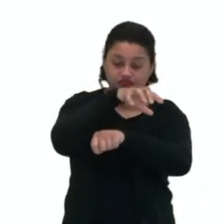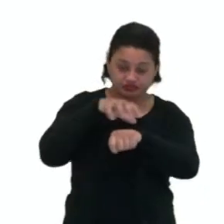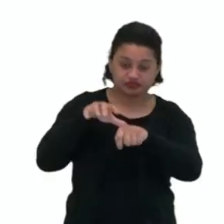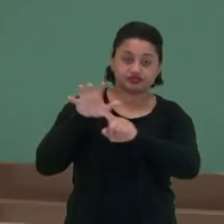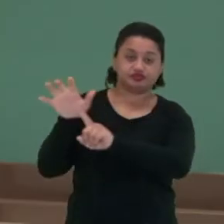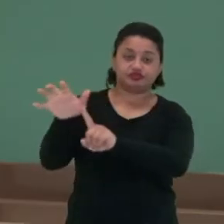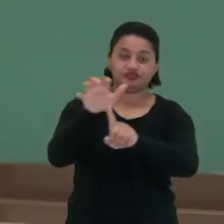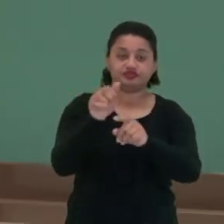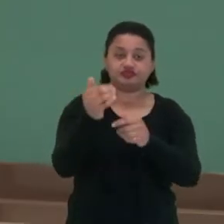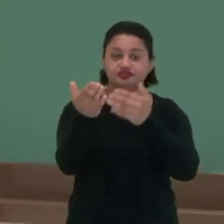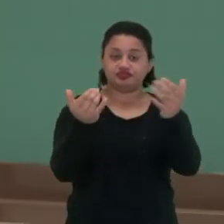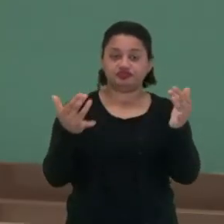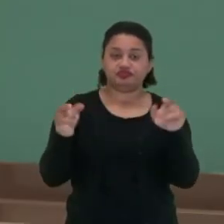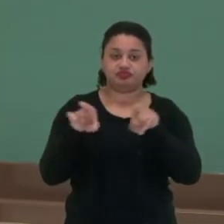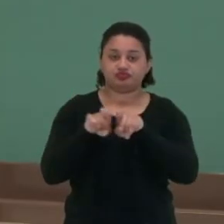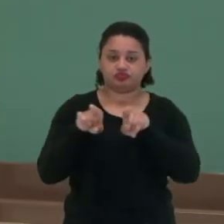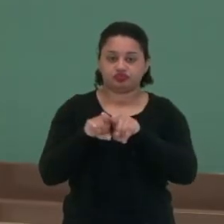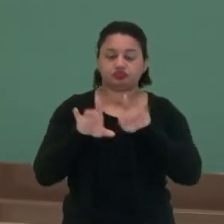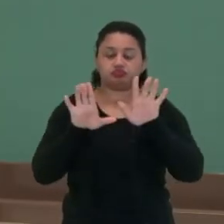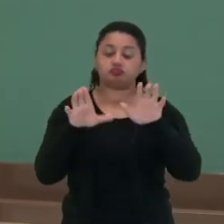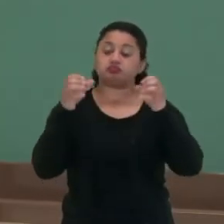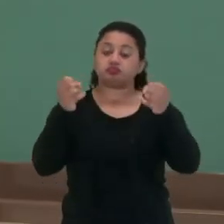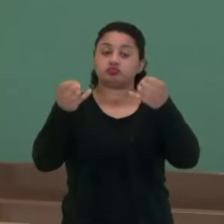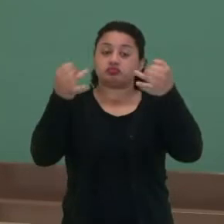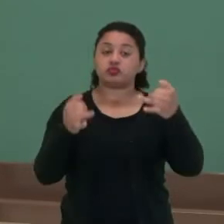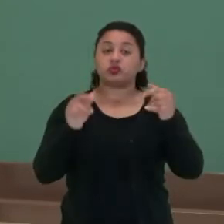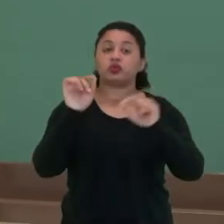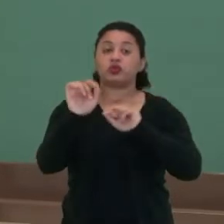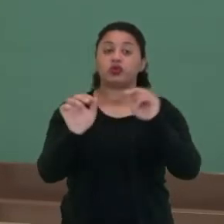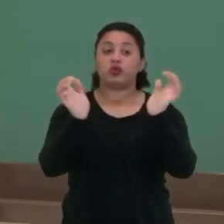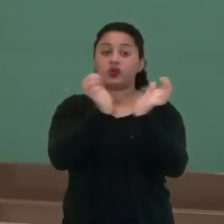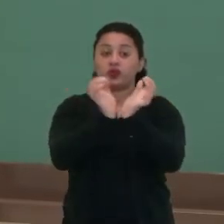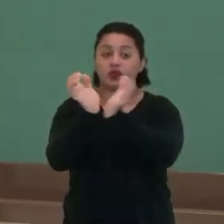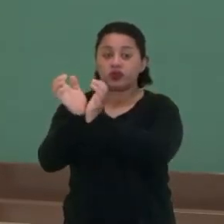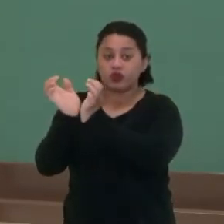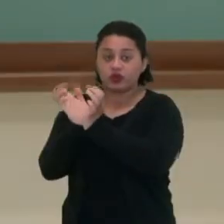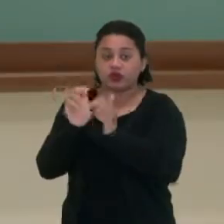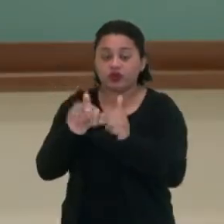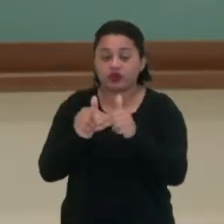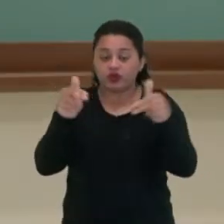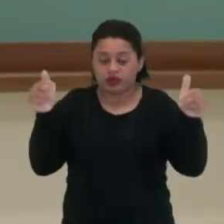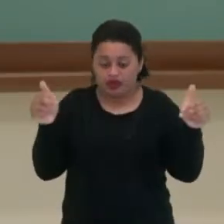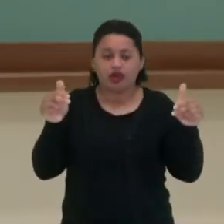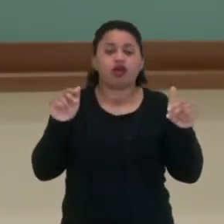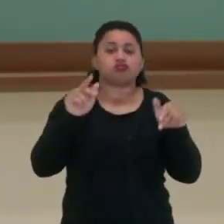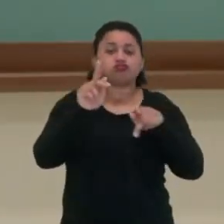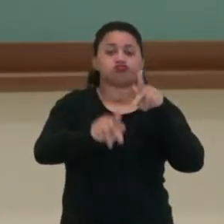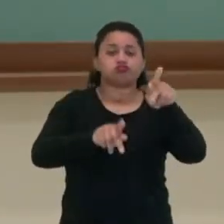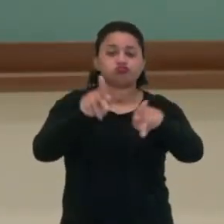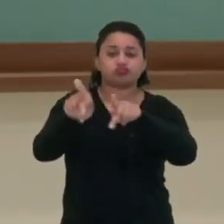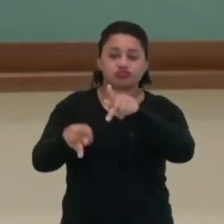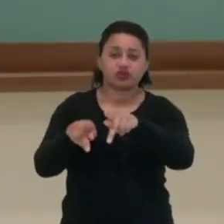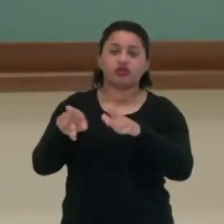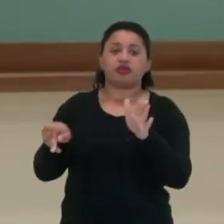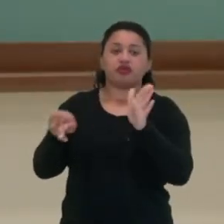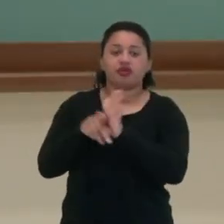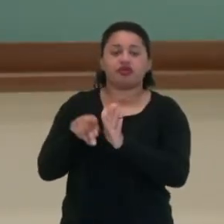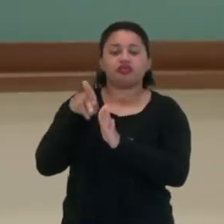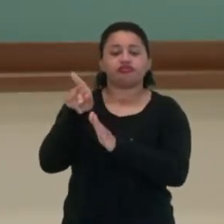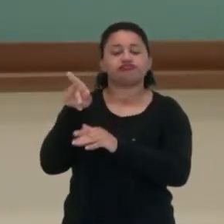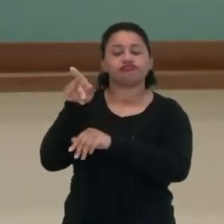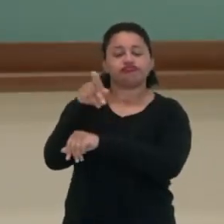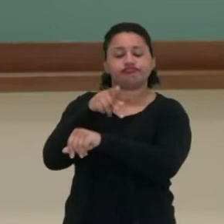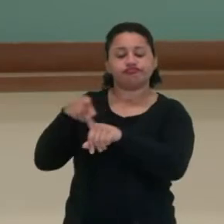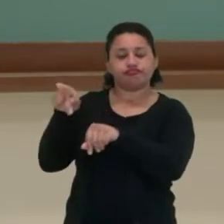gente vai falar também um pouquinho sobre os grupos étnicos, as etnias, os povos que fazem parte